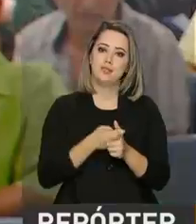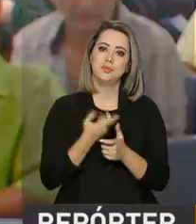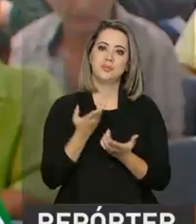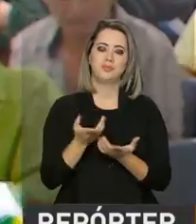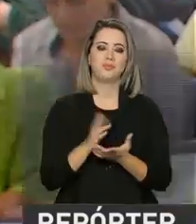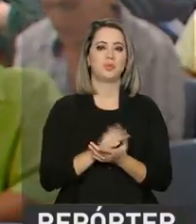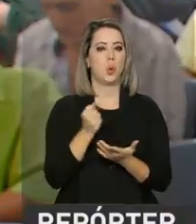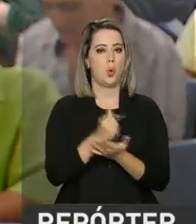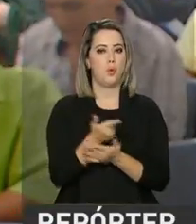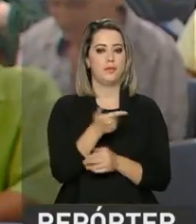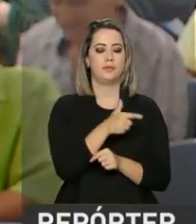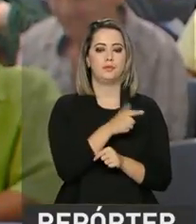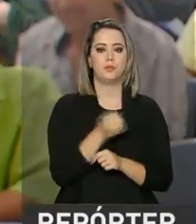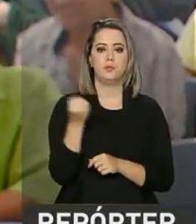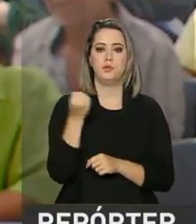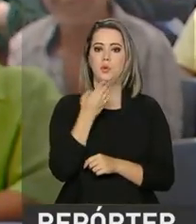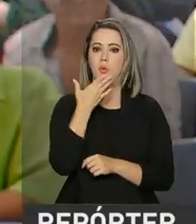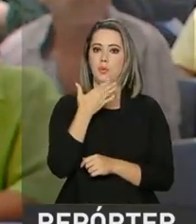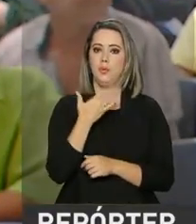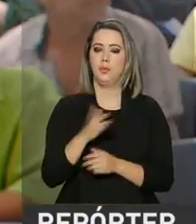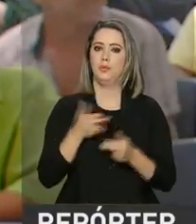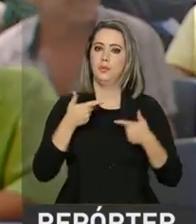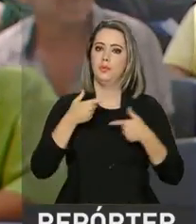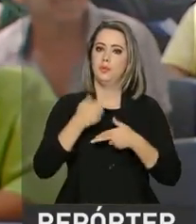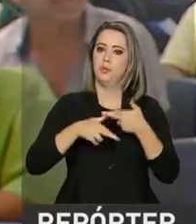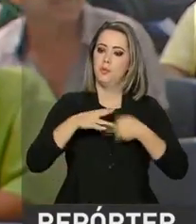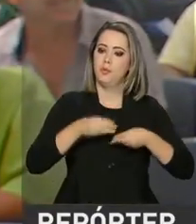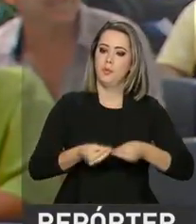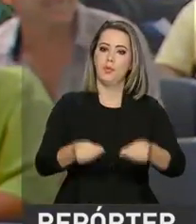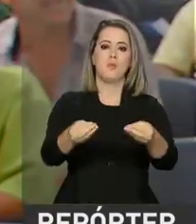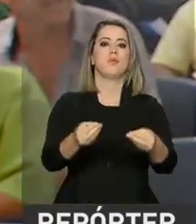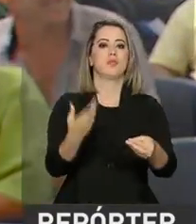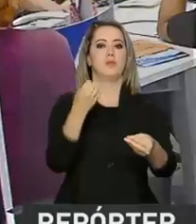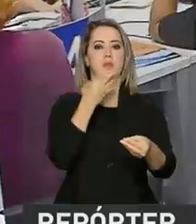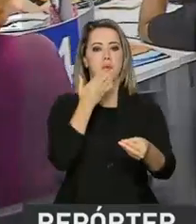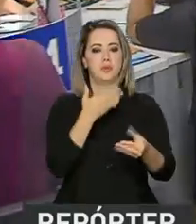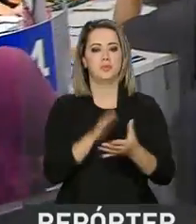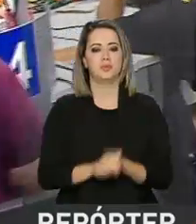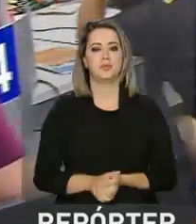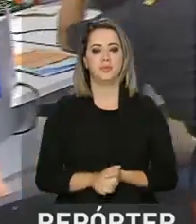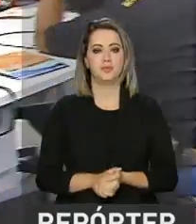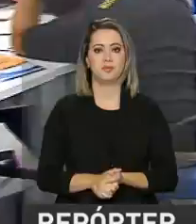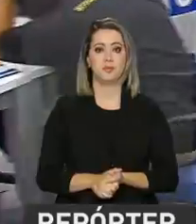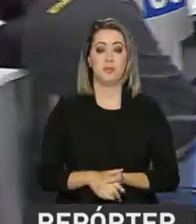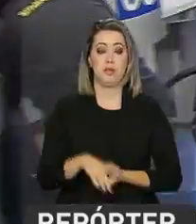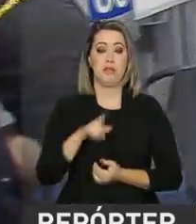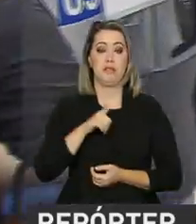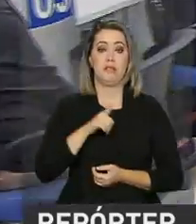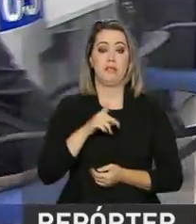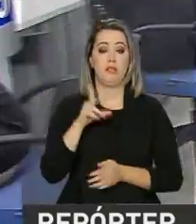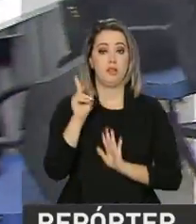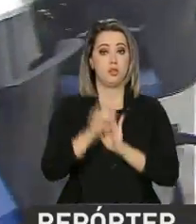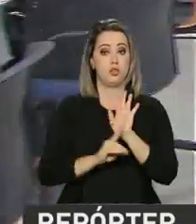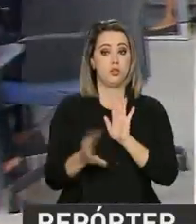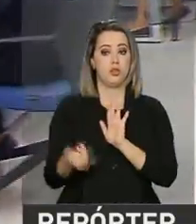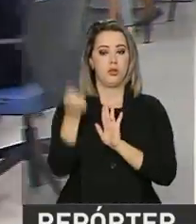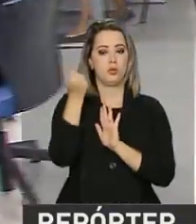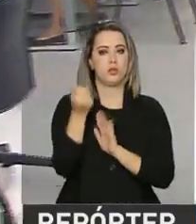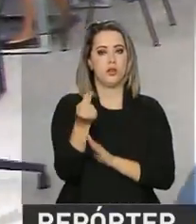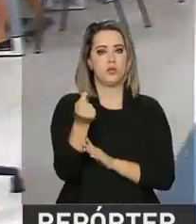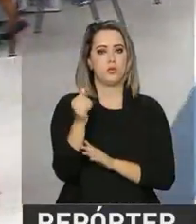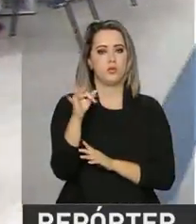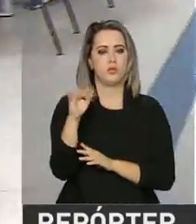novo um belo presente oh beleza graças a Deus tomara que venha mais Deus Daqui uns dia tem direito ao saque os trabalhadores que foram